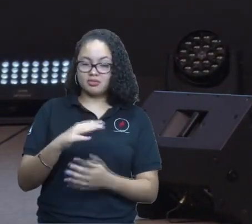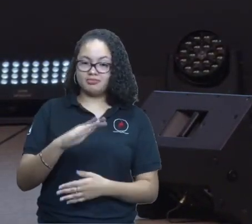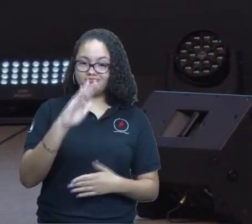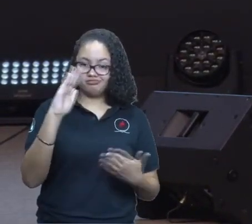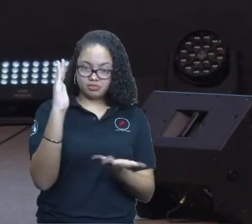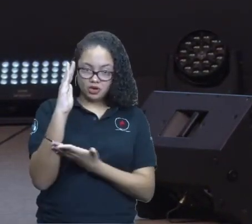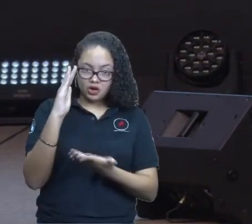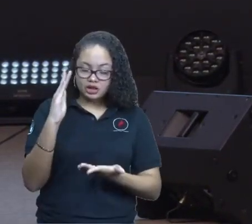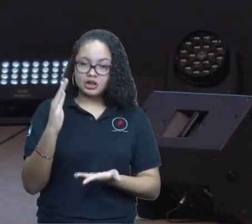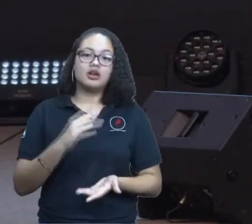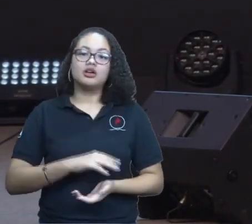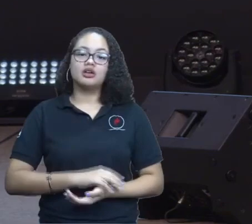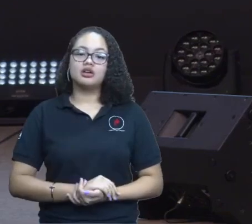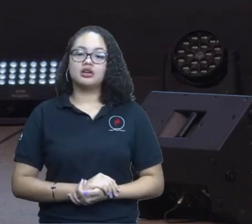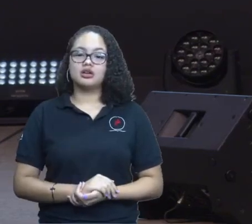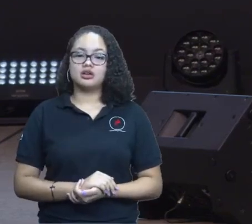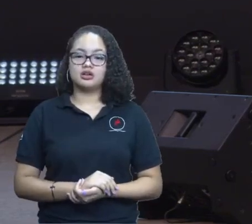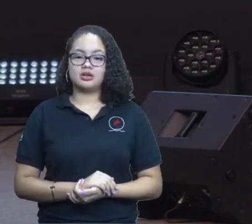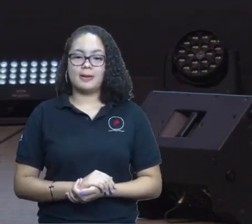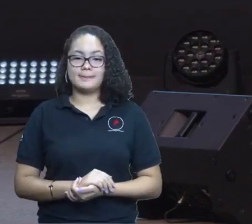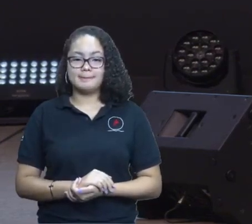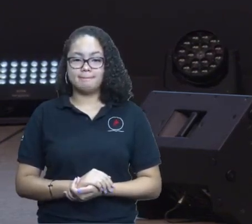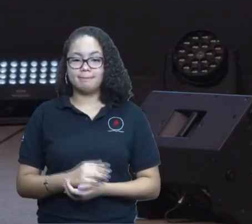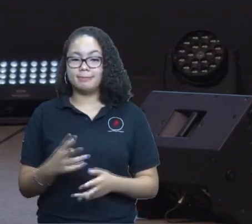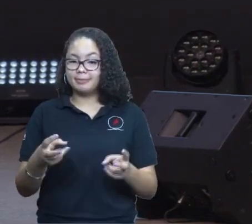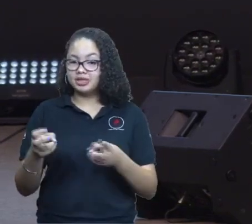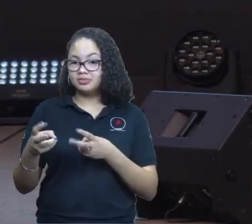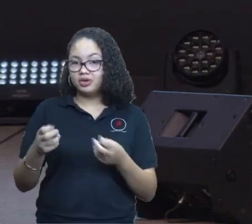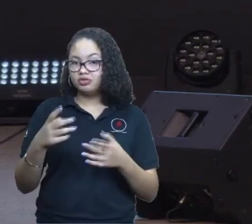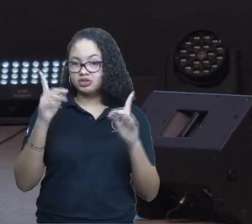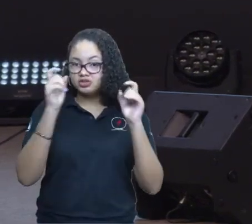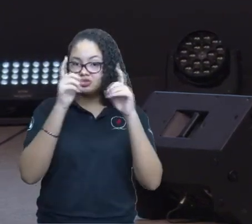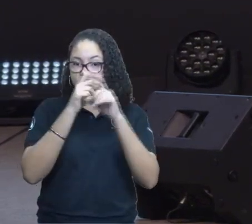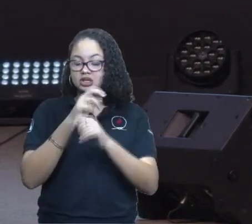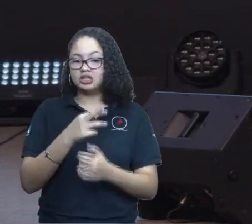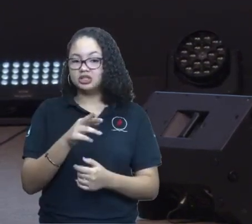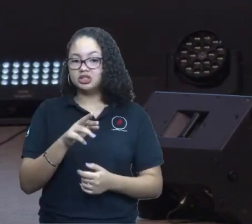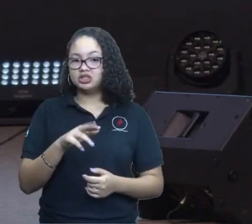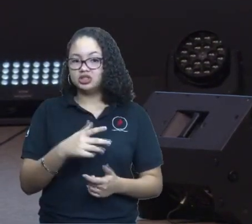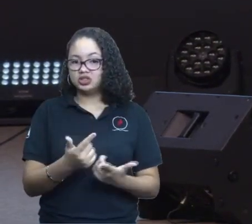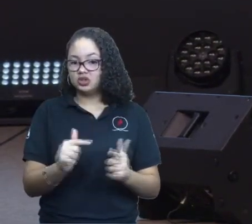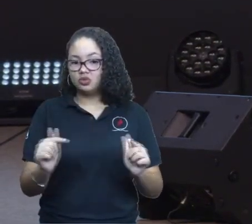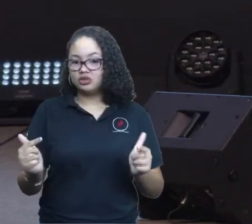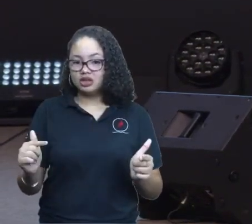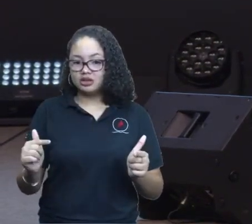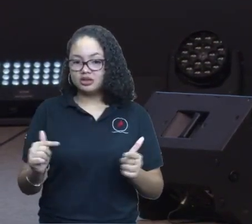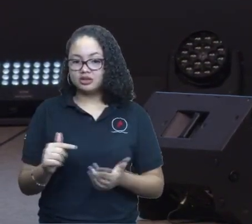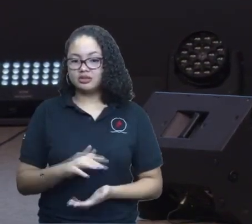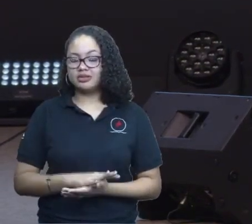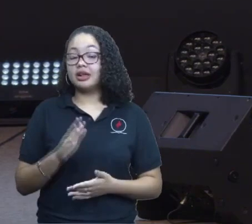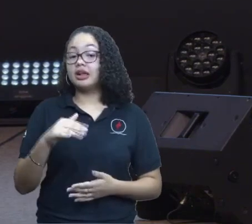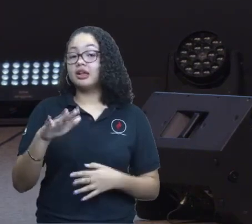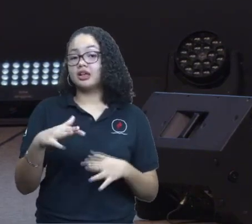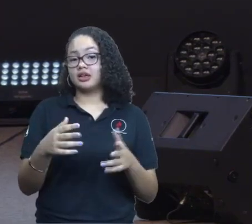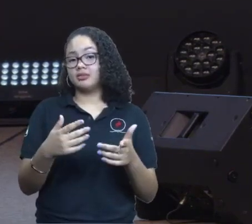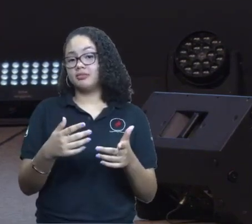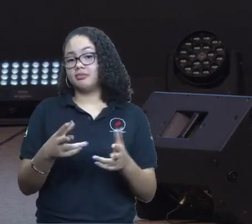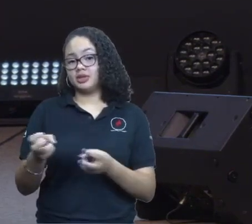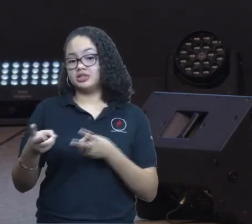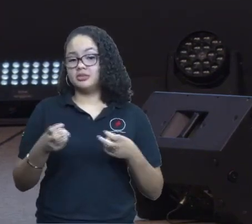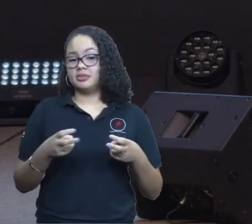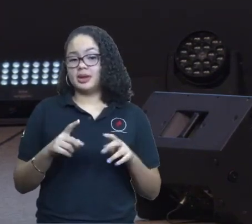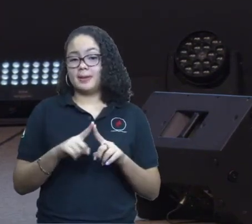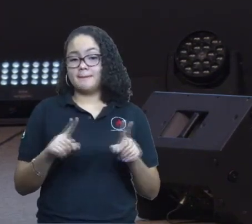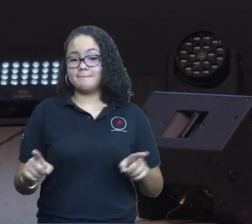é um cabo de Machado que ele tá forjando e você percebeu que ele não teve dificuldade nenhuma quem percebeu quem percebeu agora